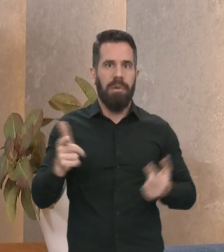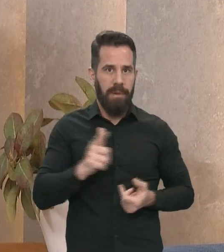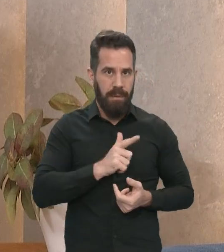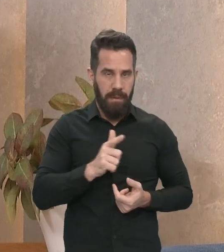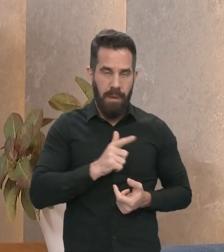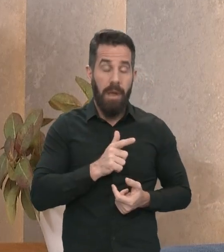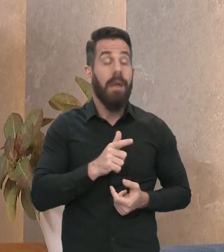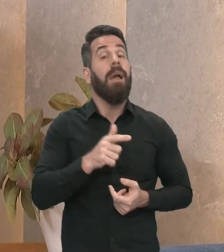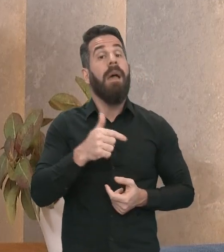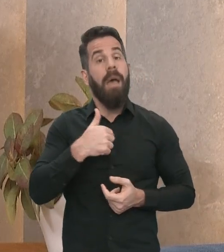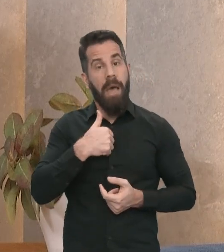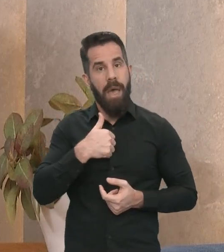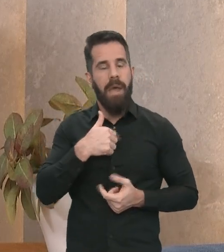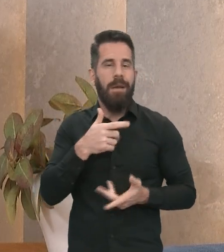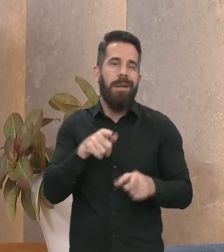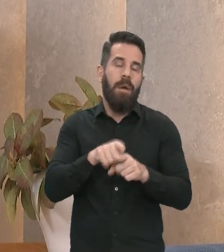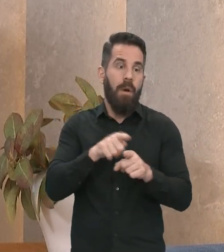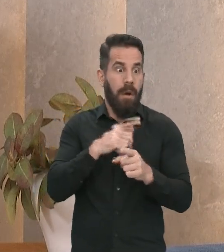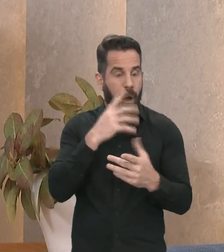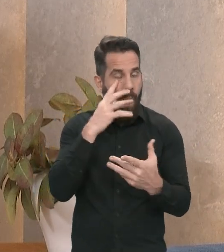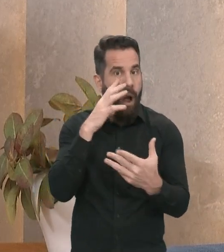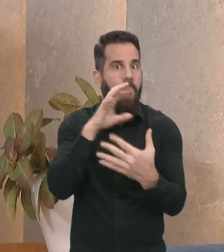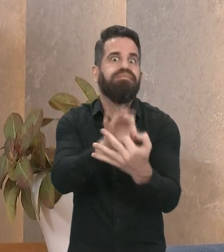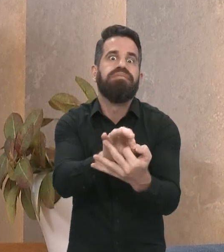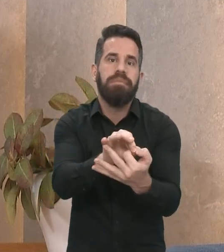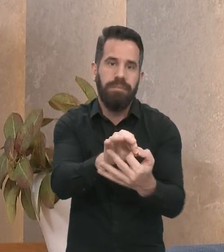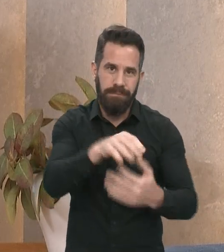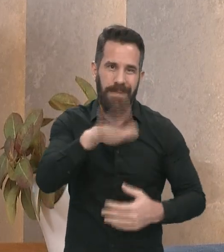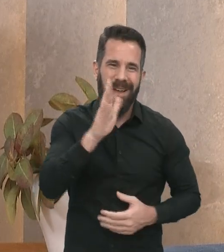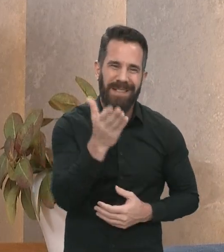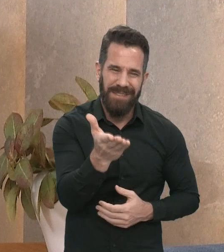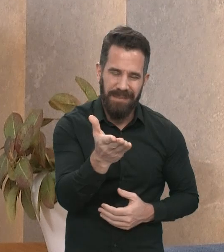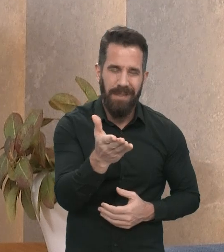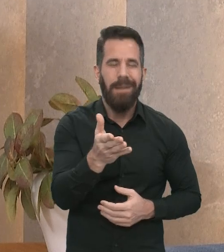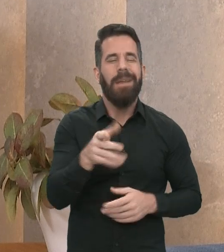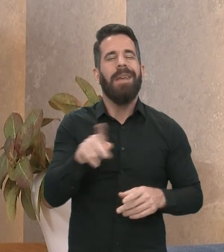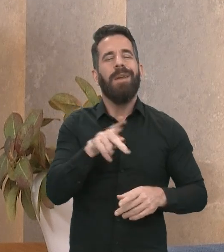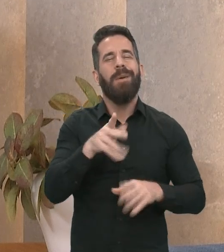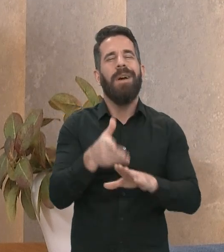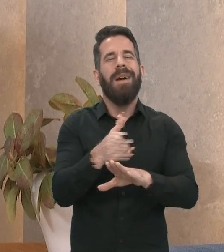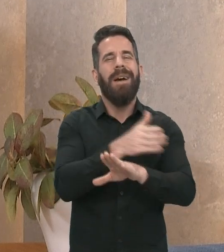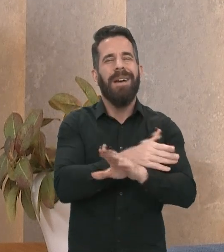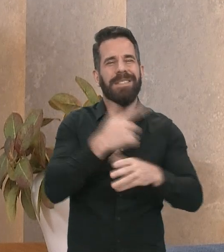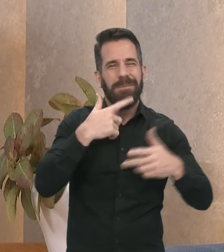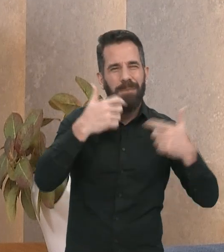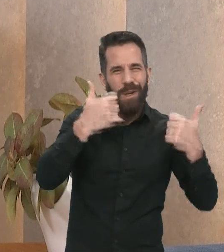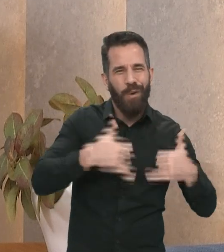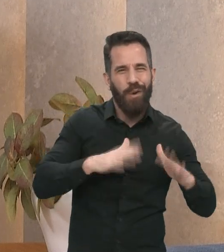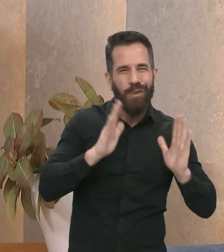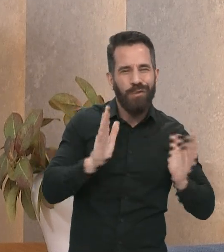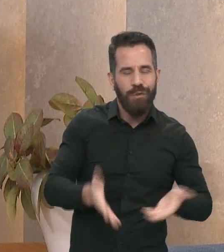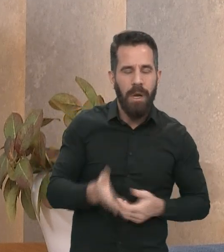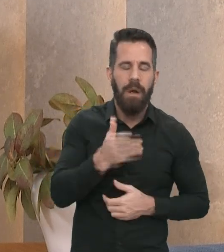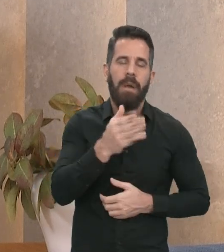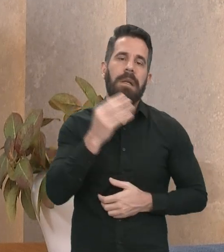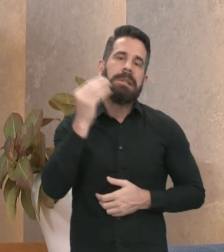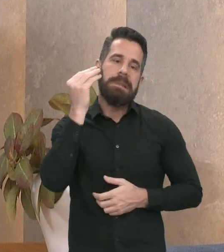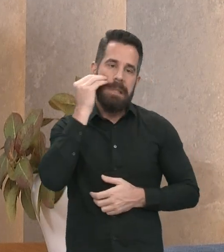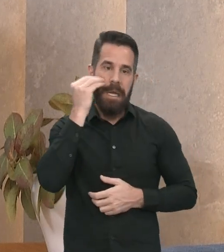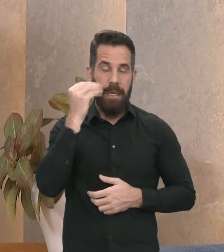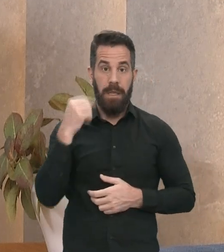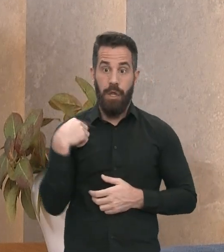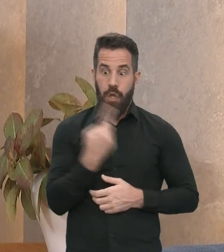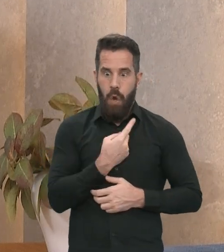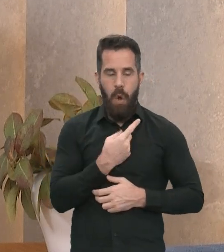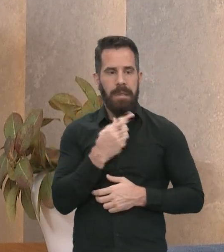tenta responder a todos esses estímulos. Então, como a professora Maíra colocou, quando nós tentamos fazer as